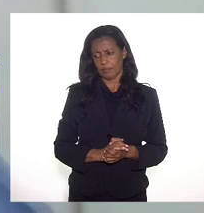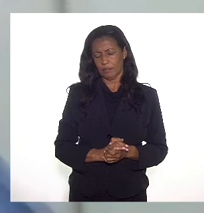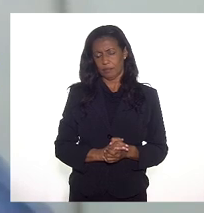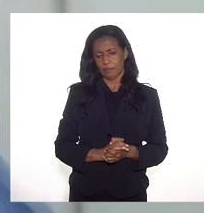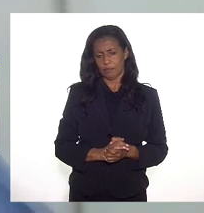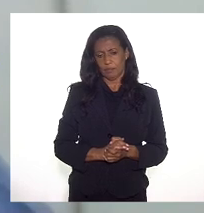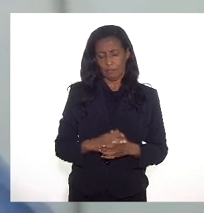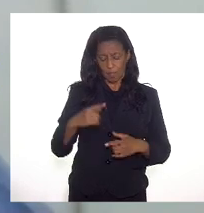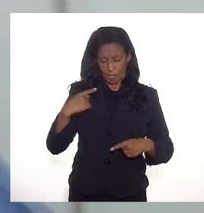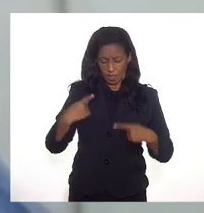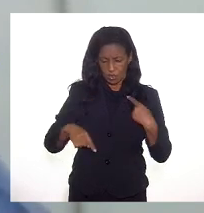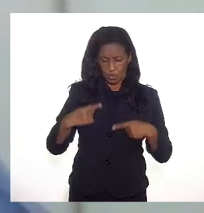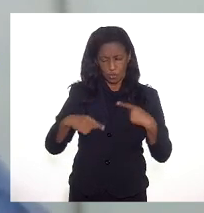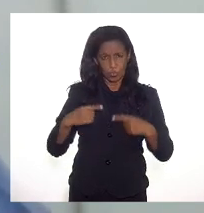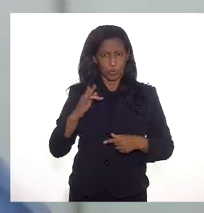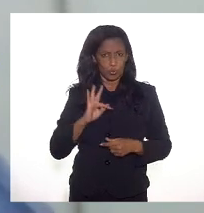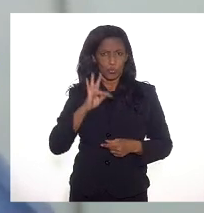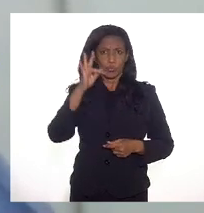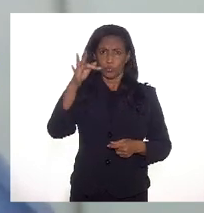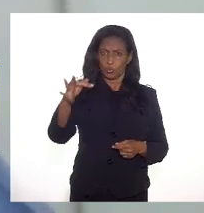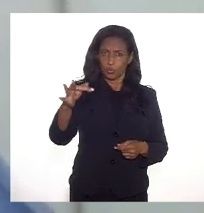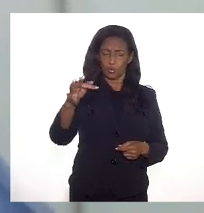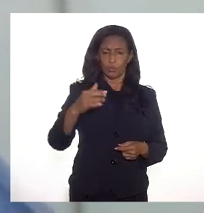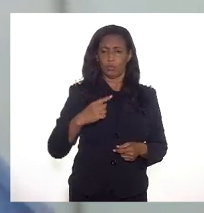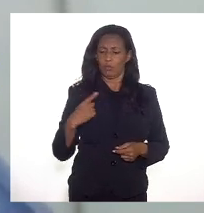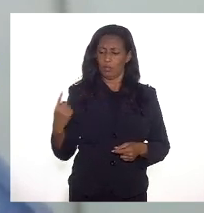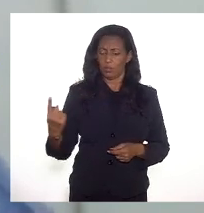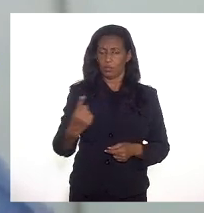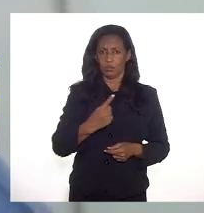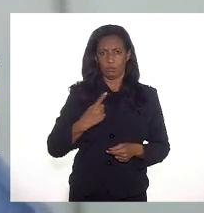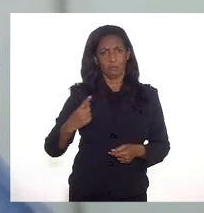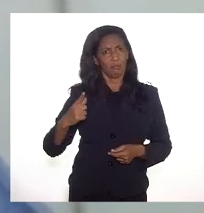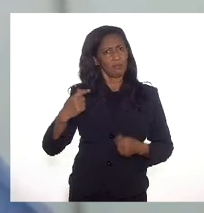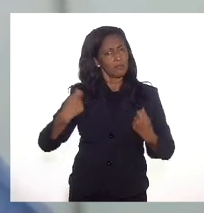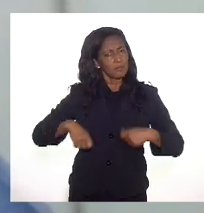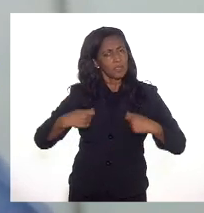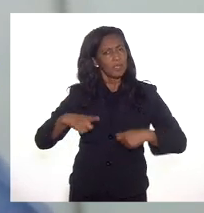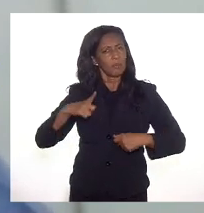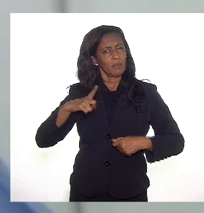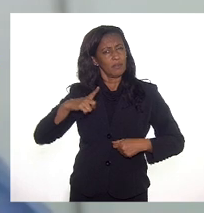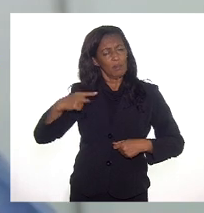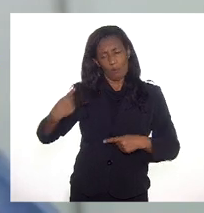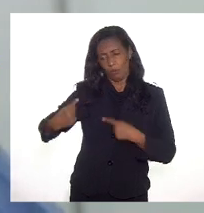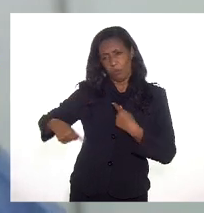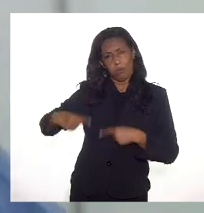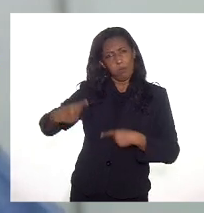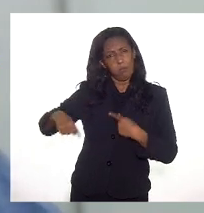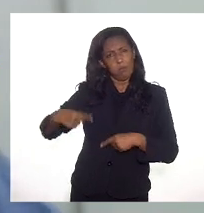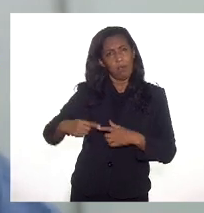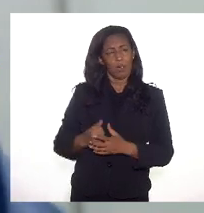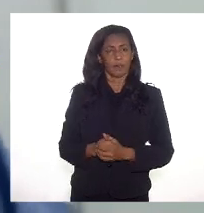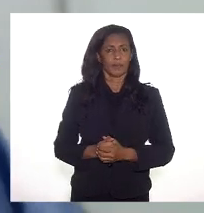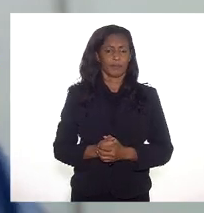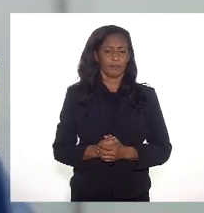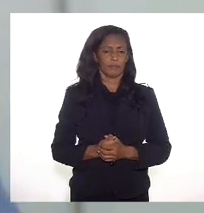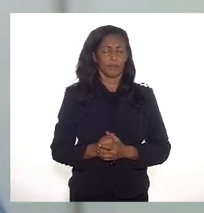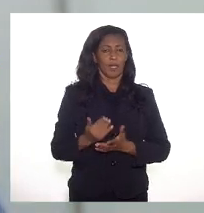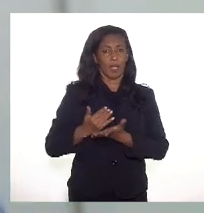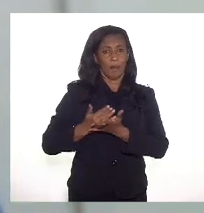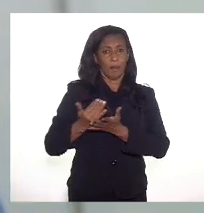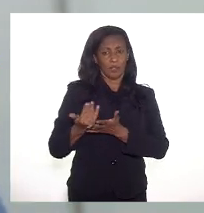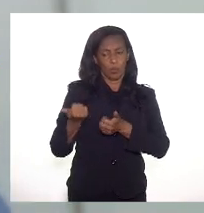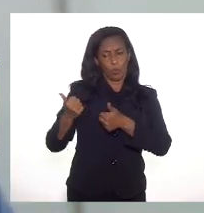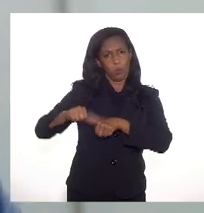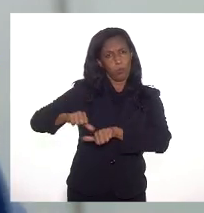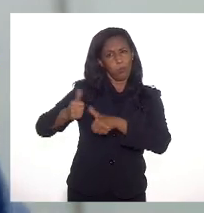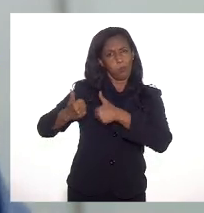E, discutindo o futuro, nós temos que ter essa discussão a partir do